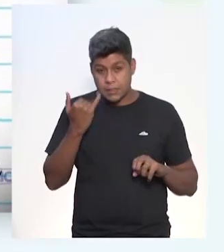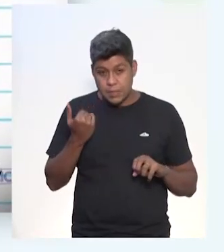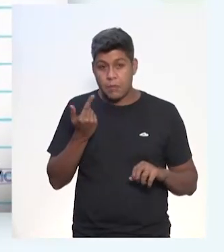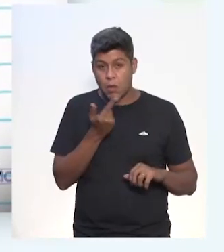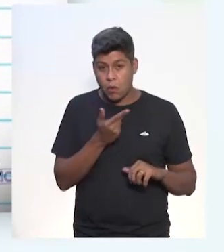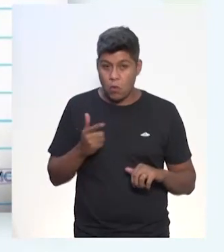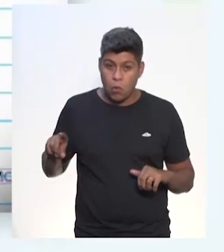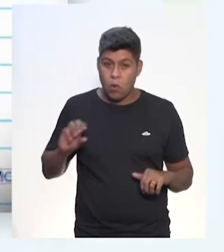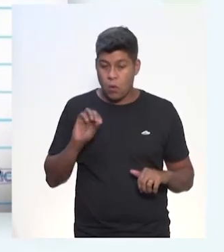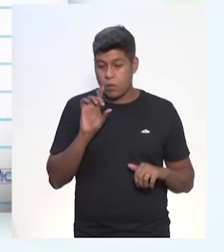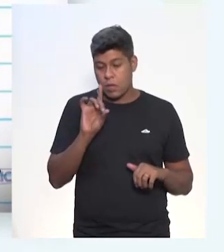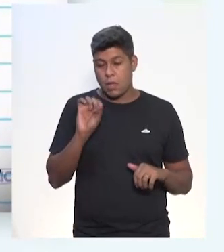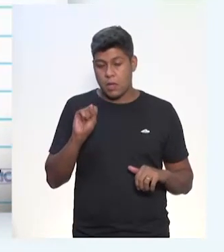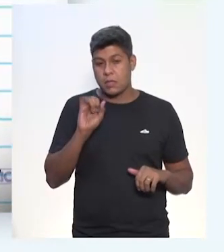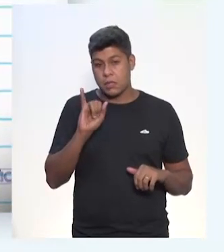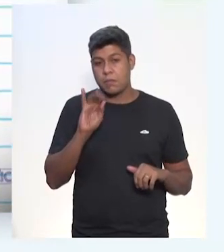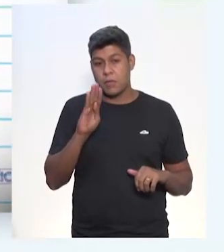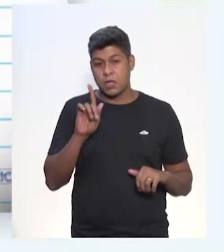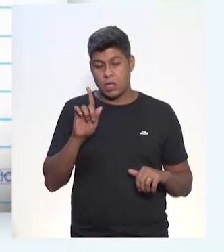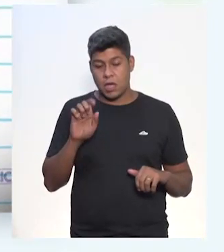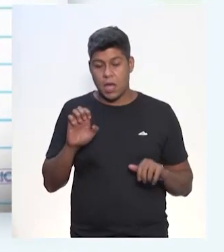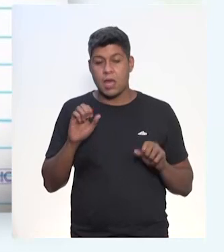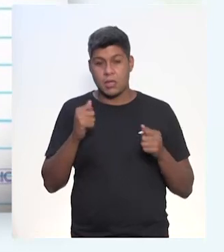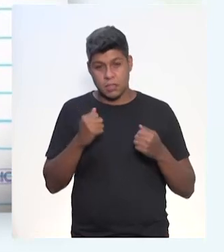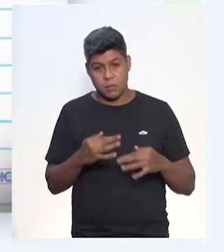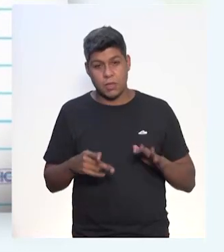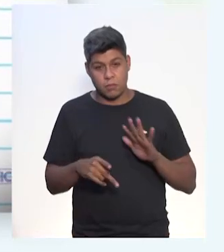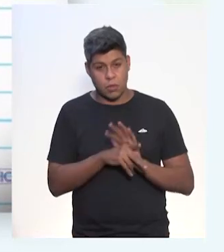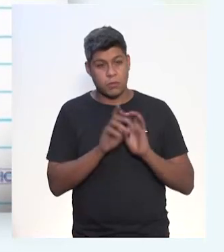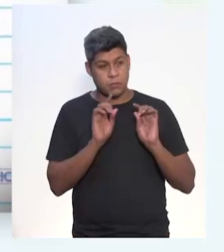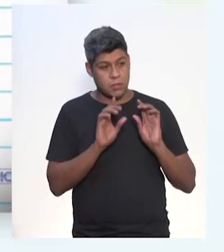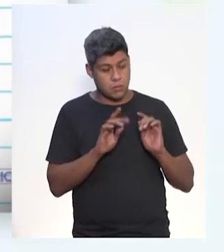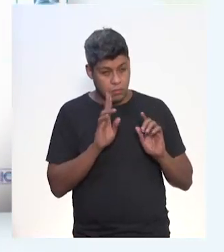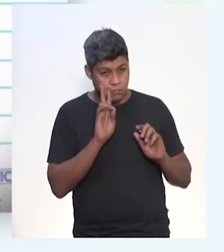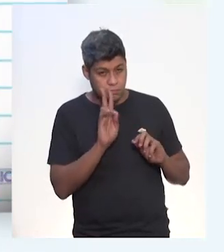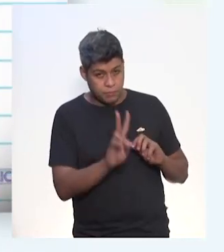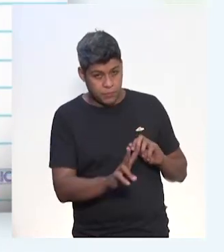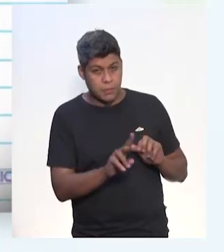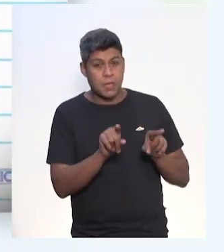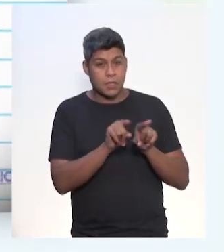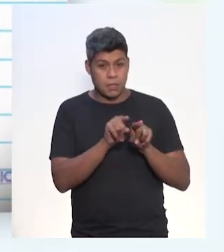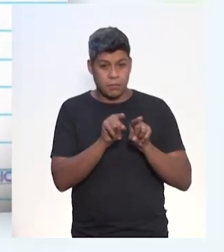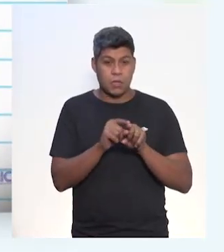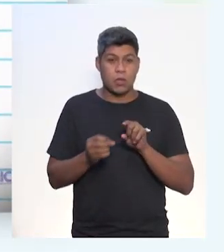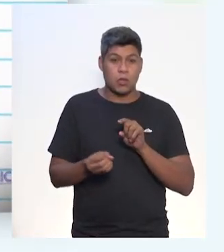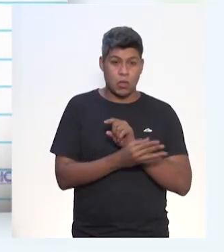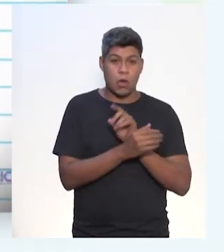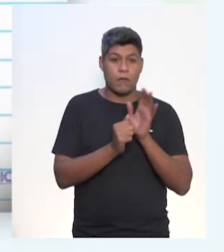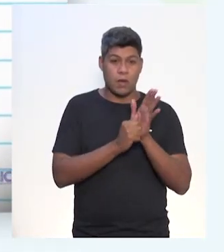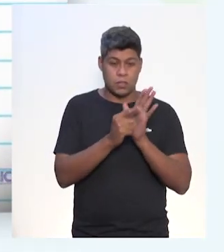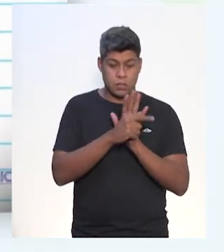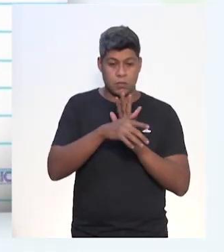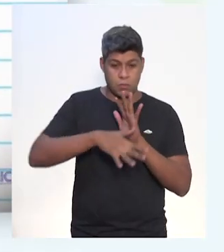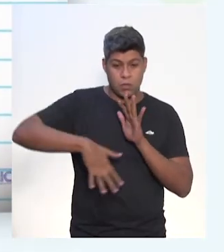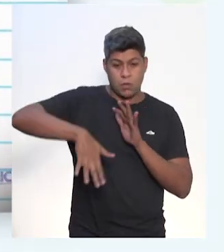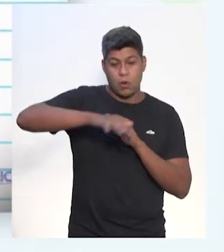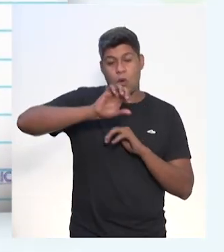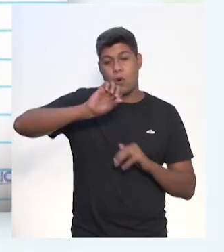sobre os ODS, o IBGE Explica tem uma série especial sobre eles. Confira! Tanto para a nova Agenda Urbana como para o